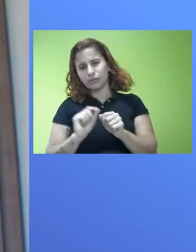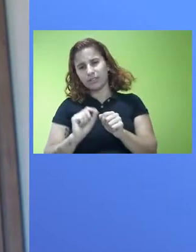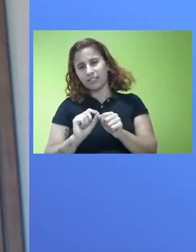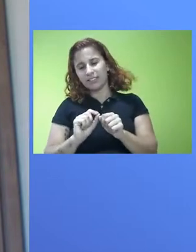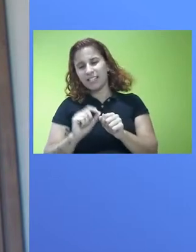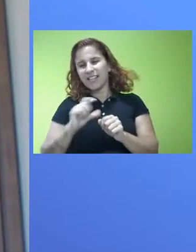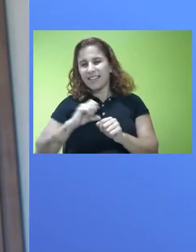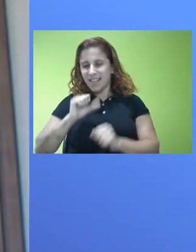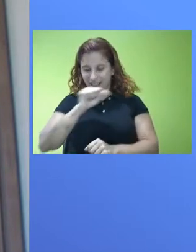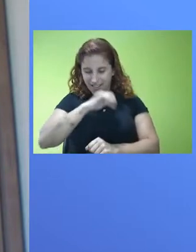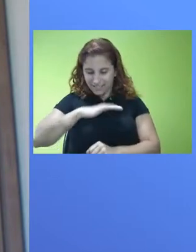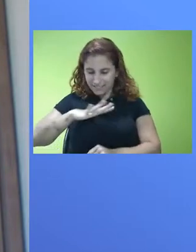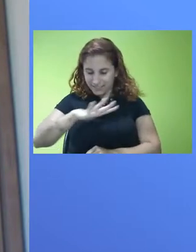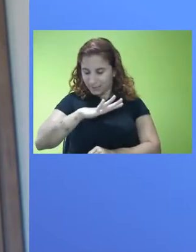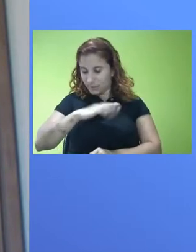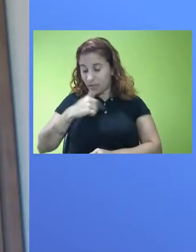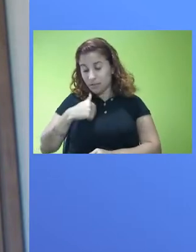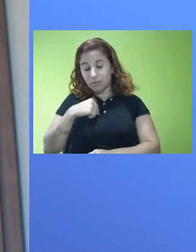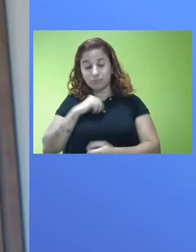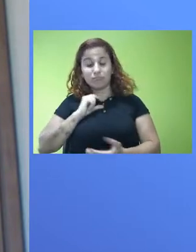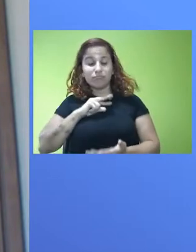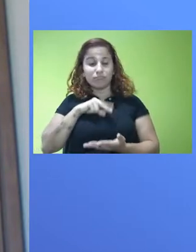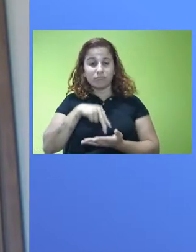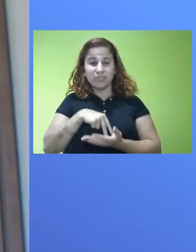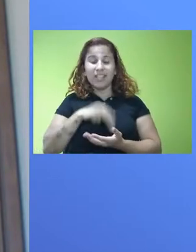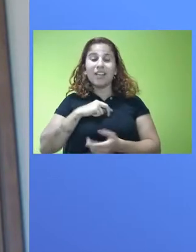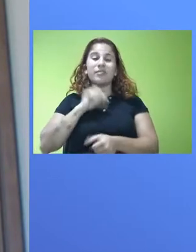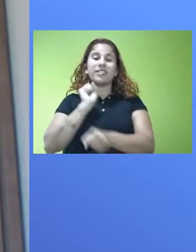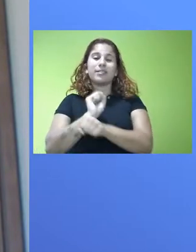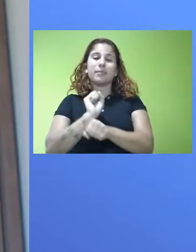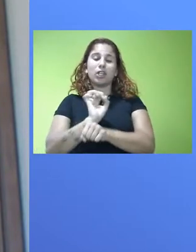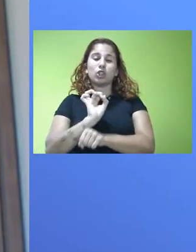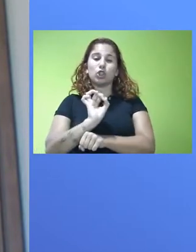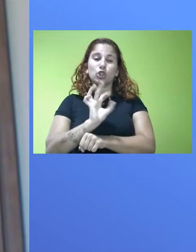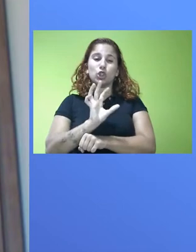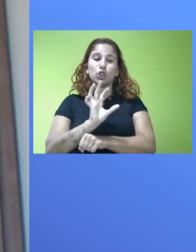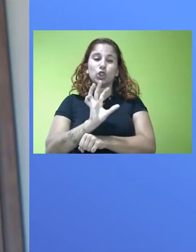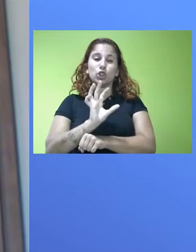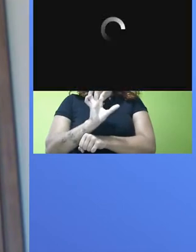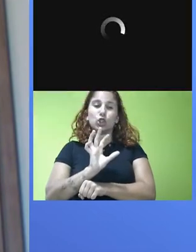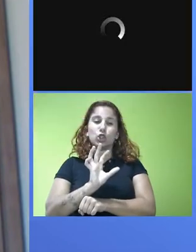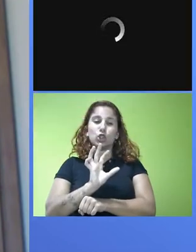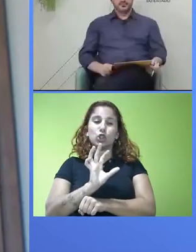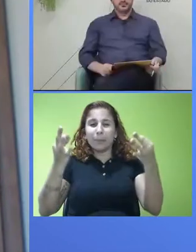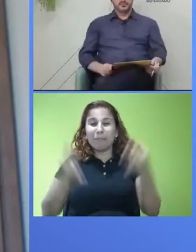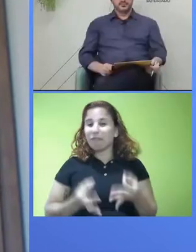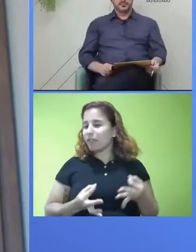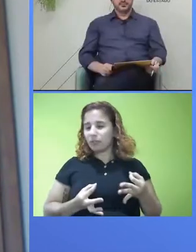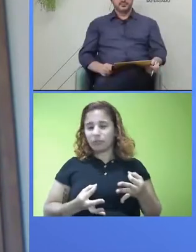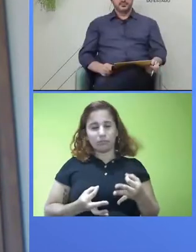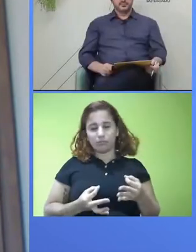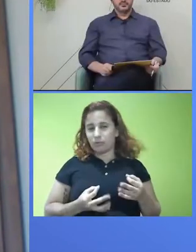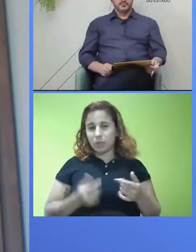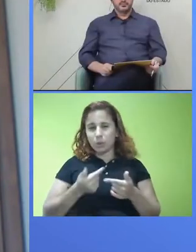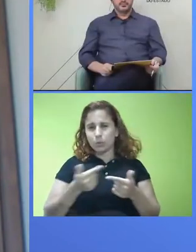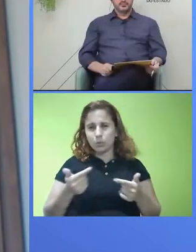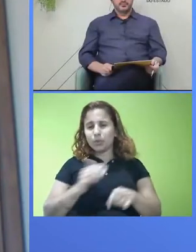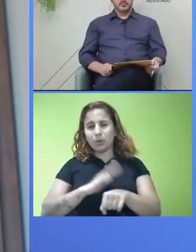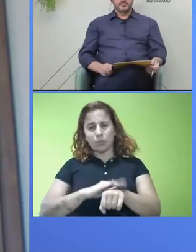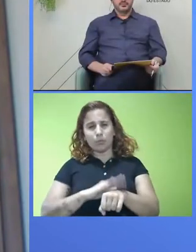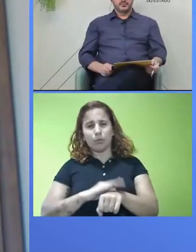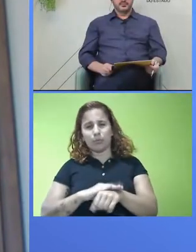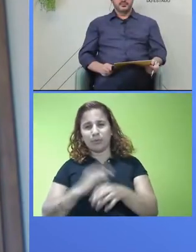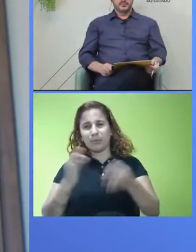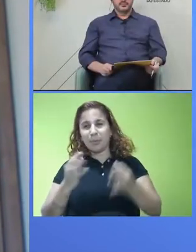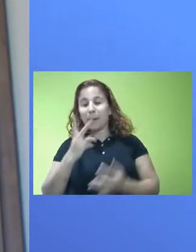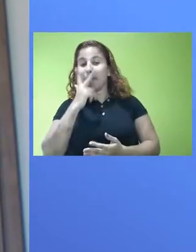né, esse ideal aí das condições em que me parece fazer